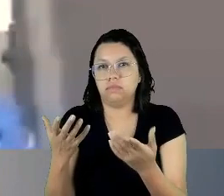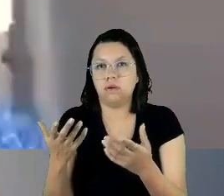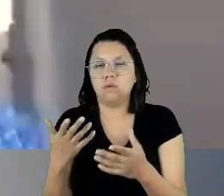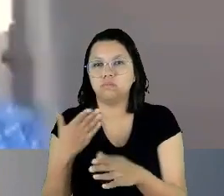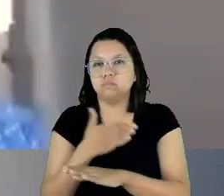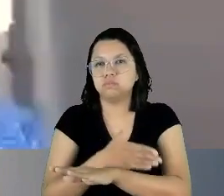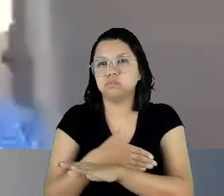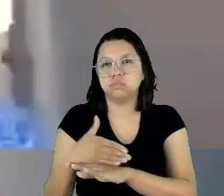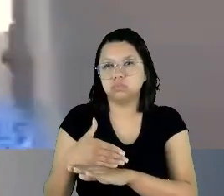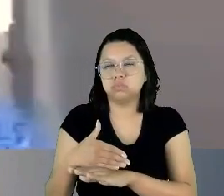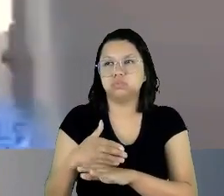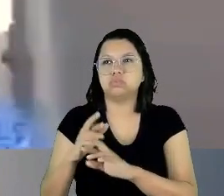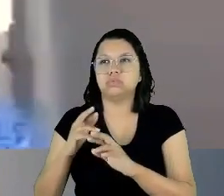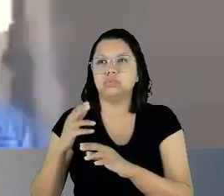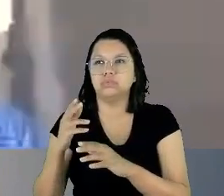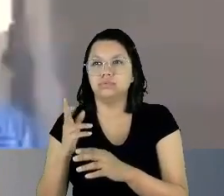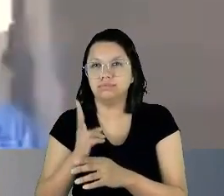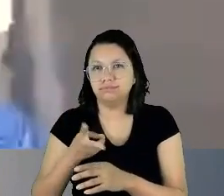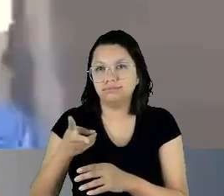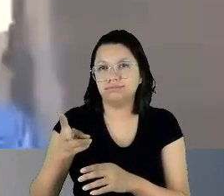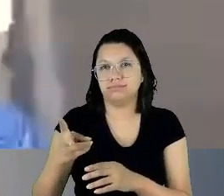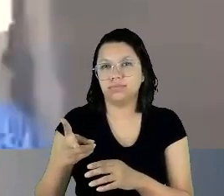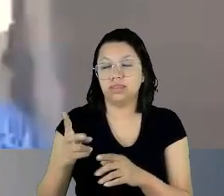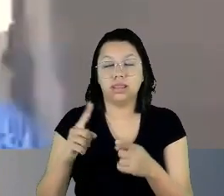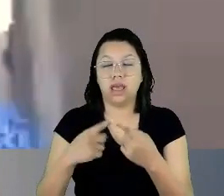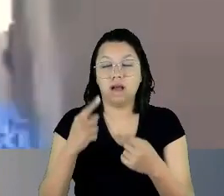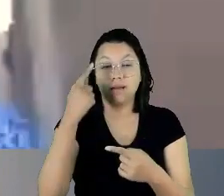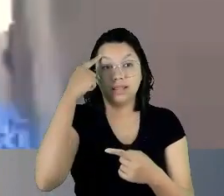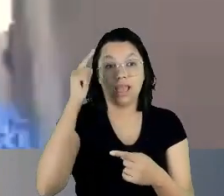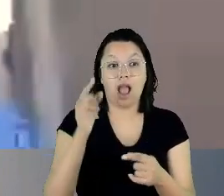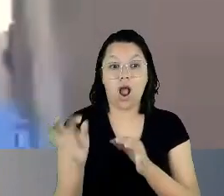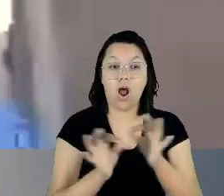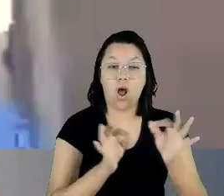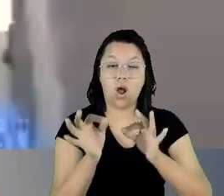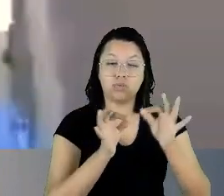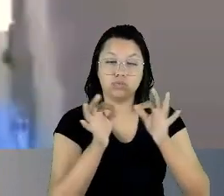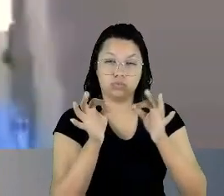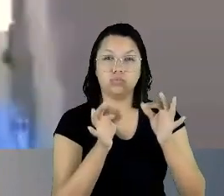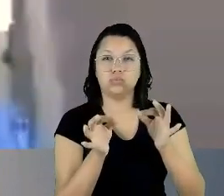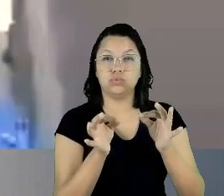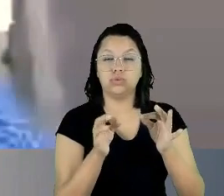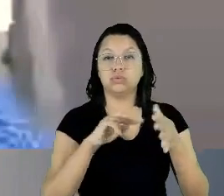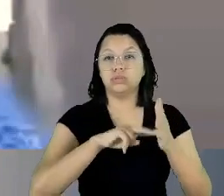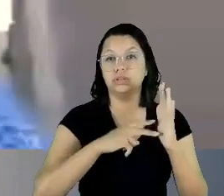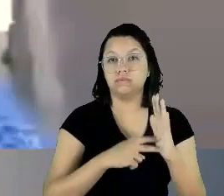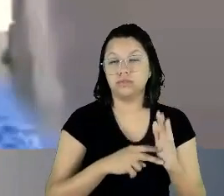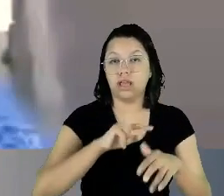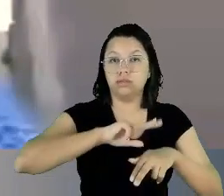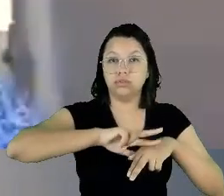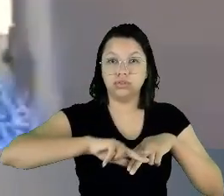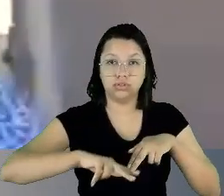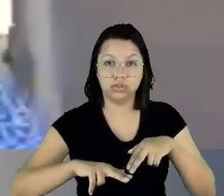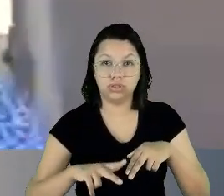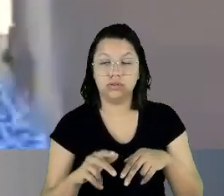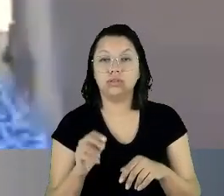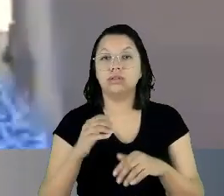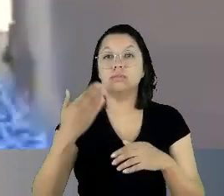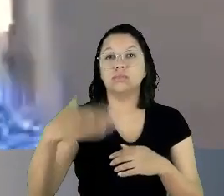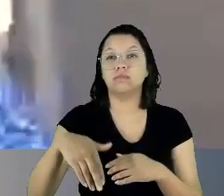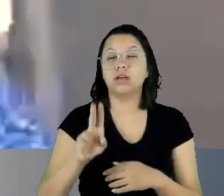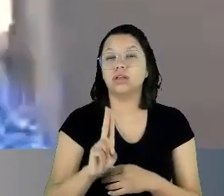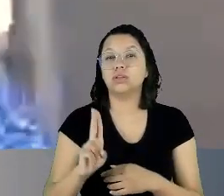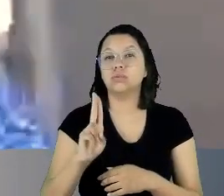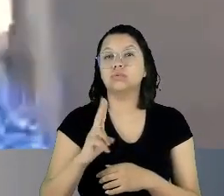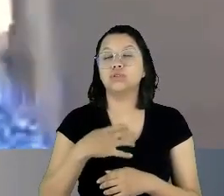Enquanto a ideia é reconstruir o significado social e legal de gênero ou ainda provar que os métodos